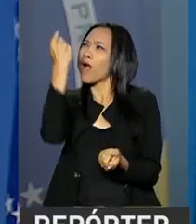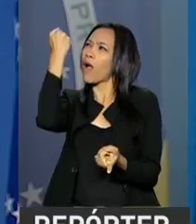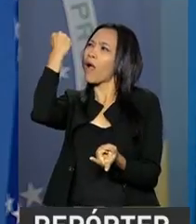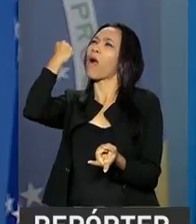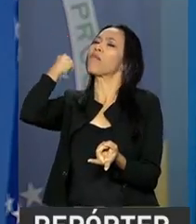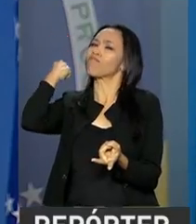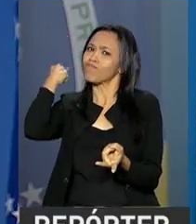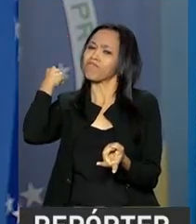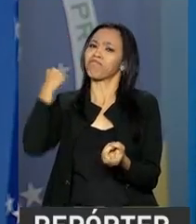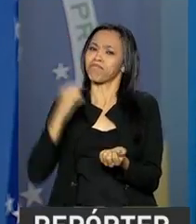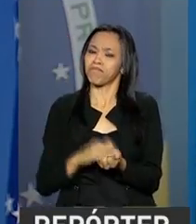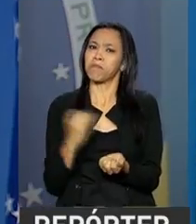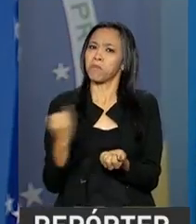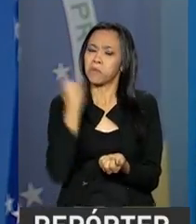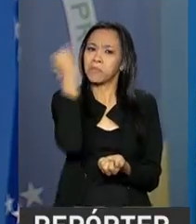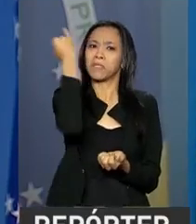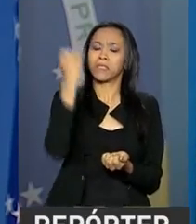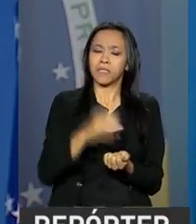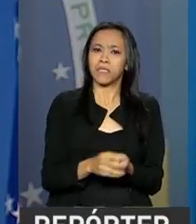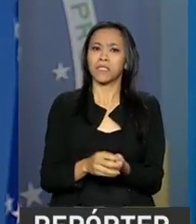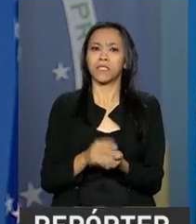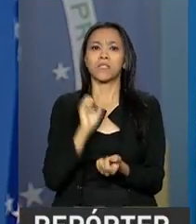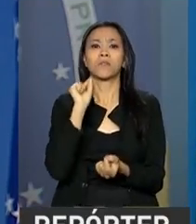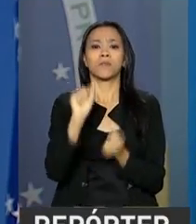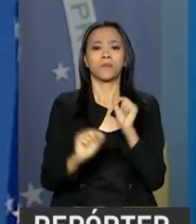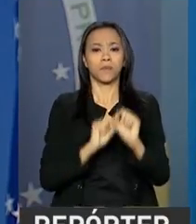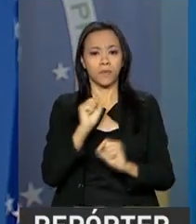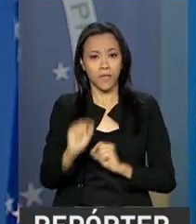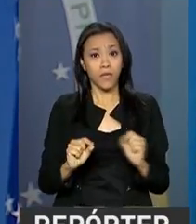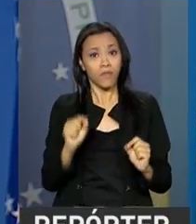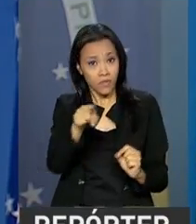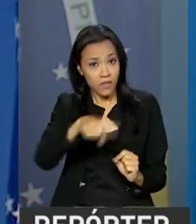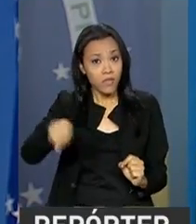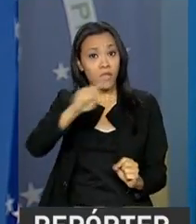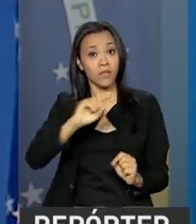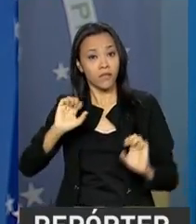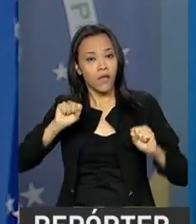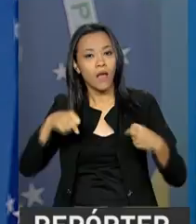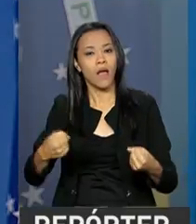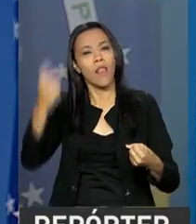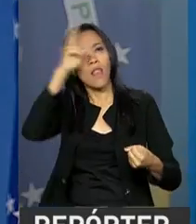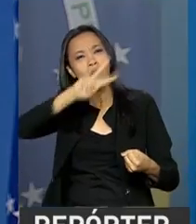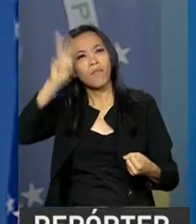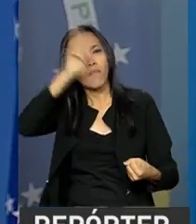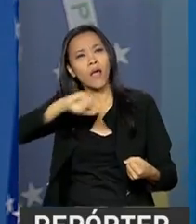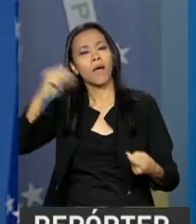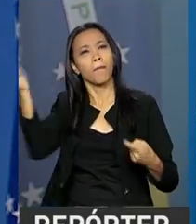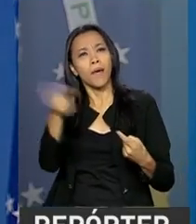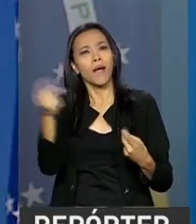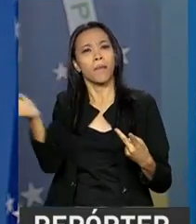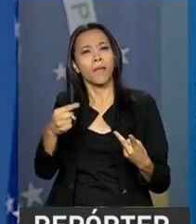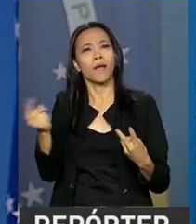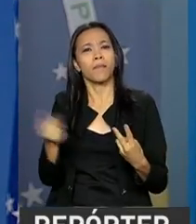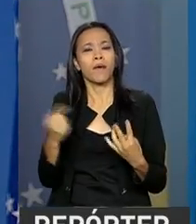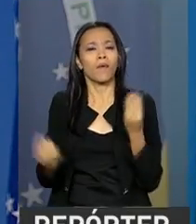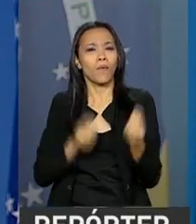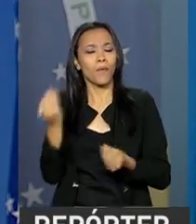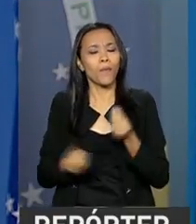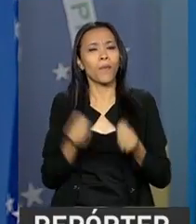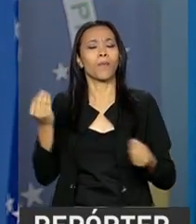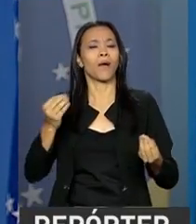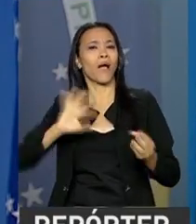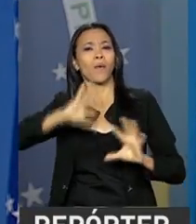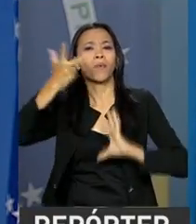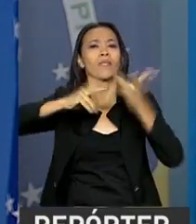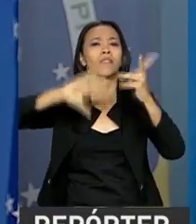importantíssimo é como é importante recuperar a nossa história como é importante rememorar os fatos da